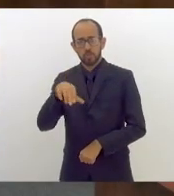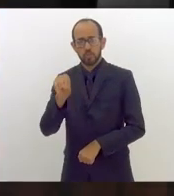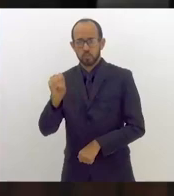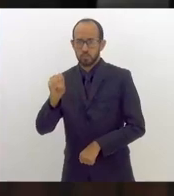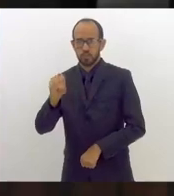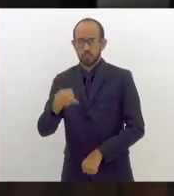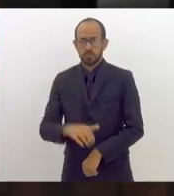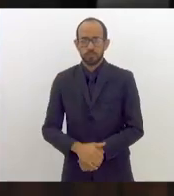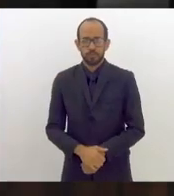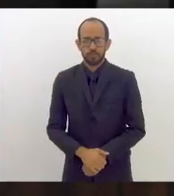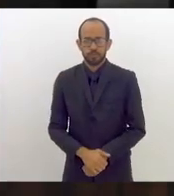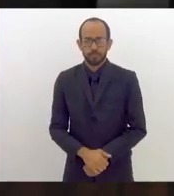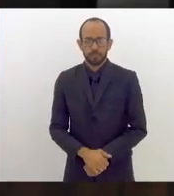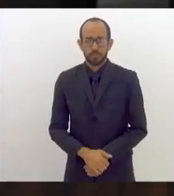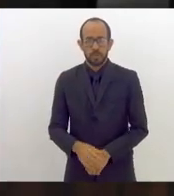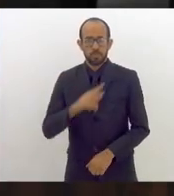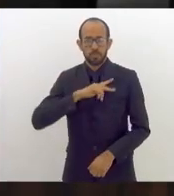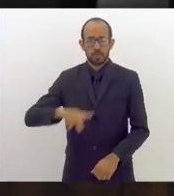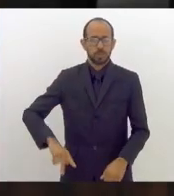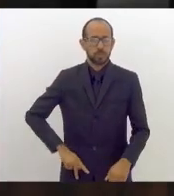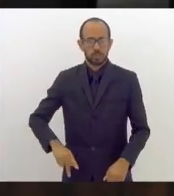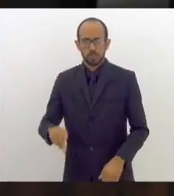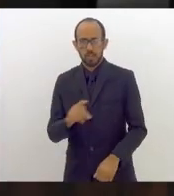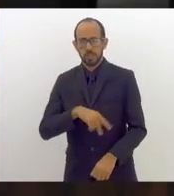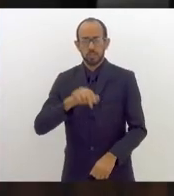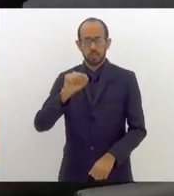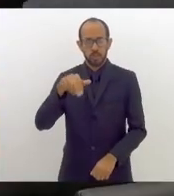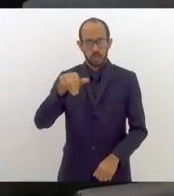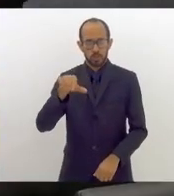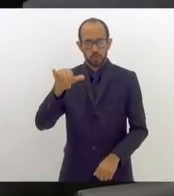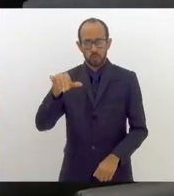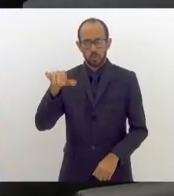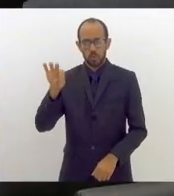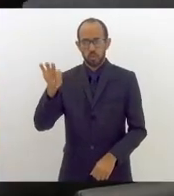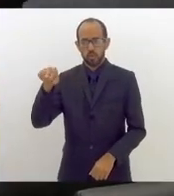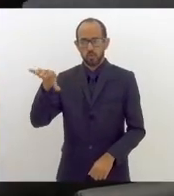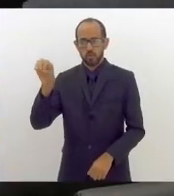presidente do corpo diaconal do Estado do Rio de Janeiro Antônio Soares